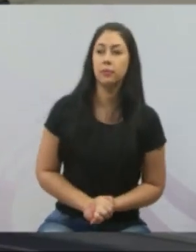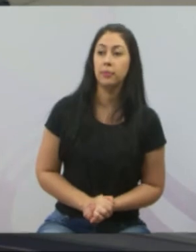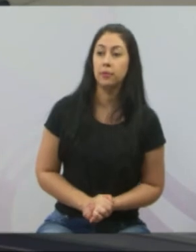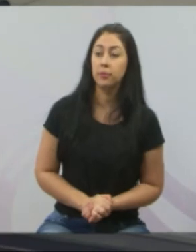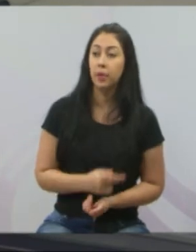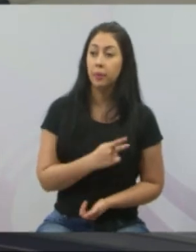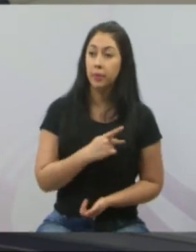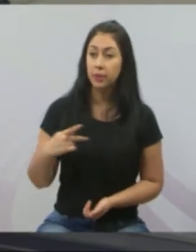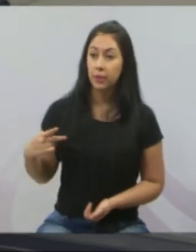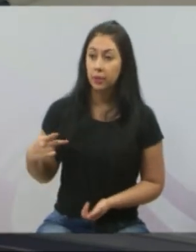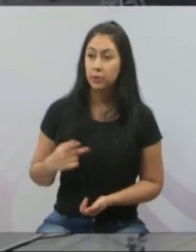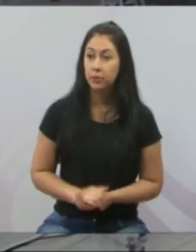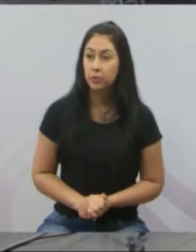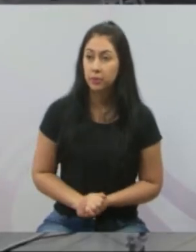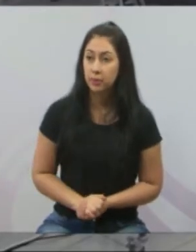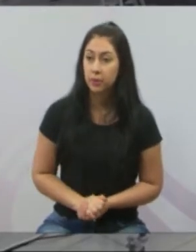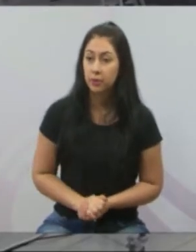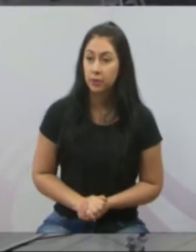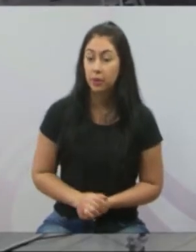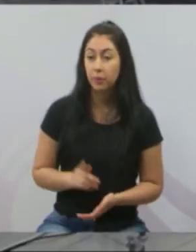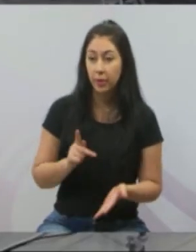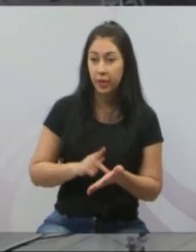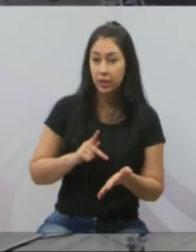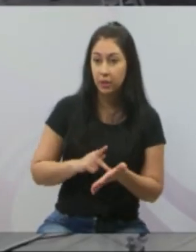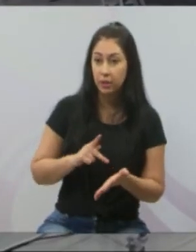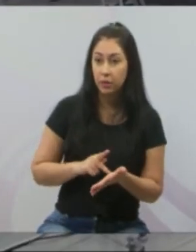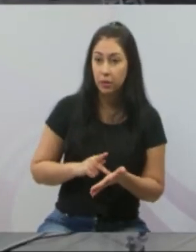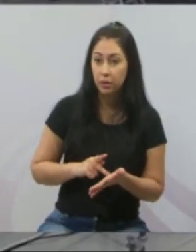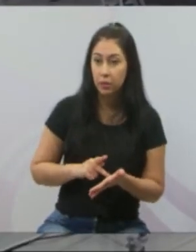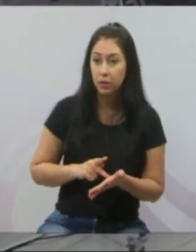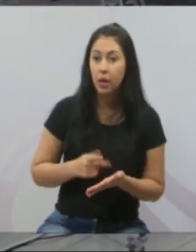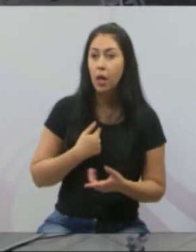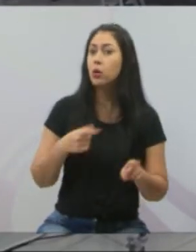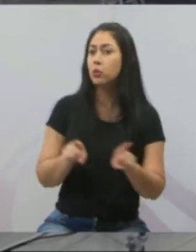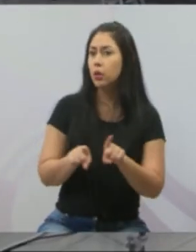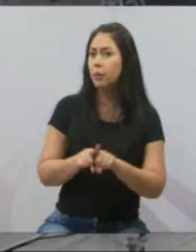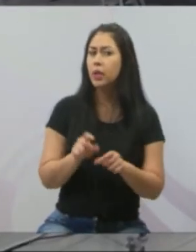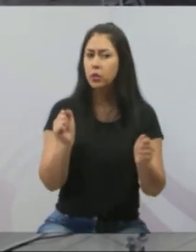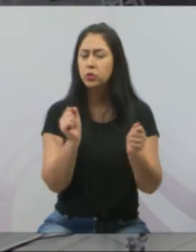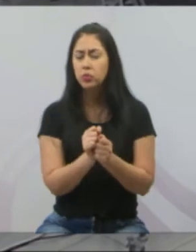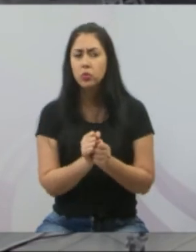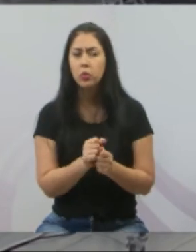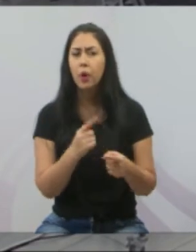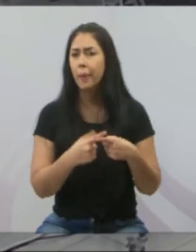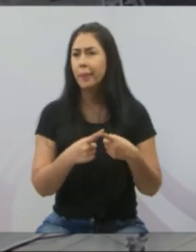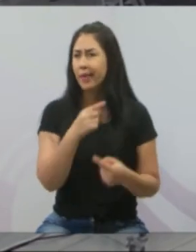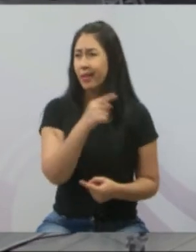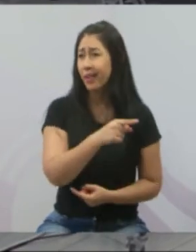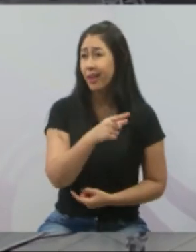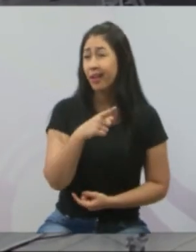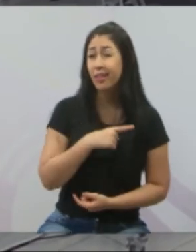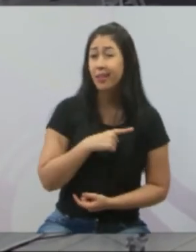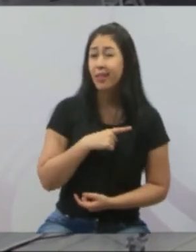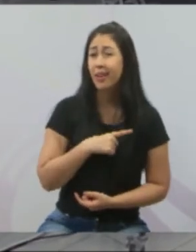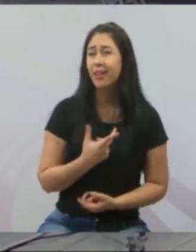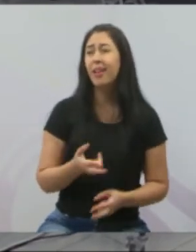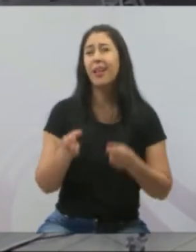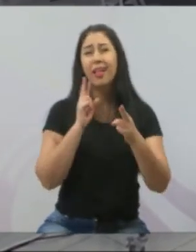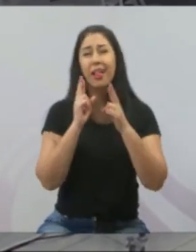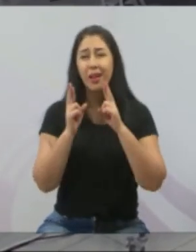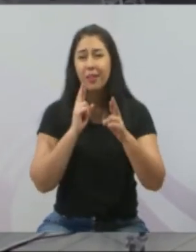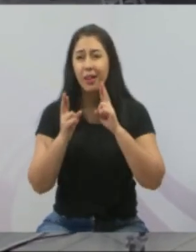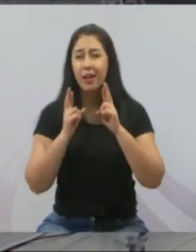este destinado para pagamento de recursos humanos. Para que a associação seja contemplada com a verba destinada, é necessário que cumpra os requisitos